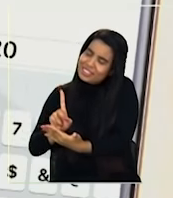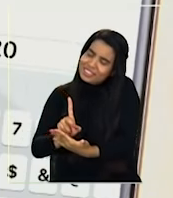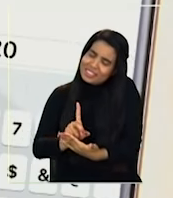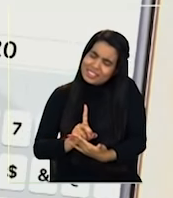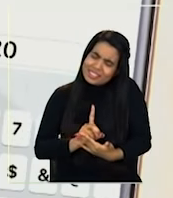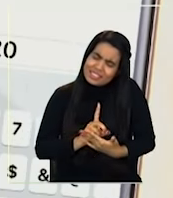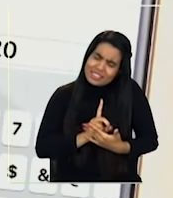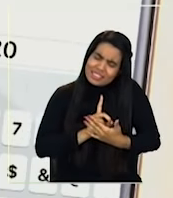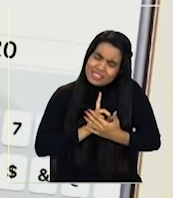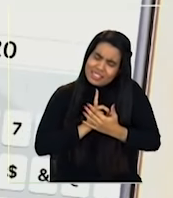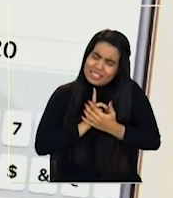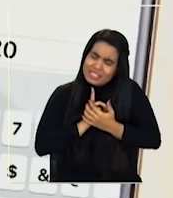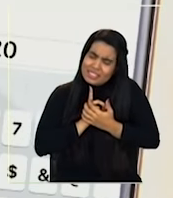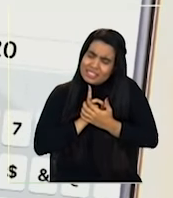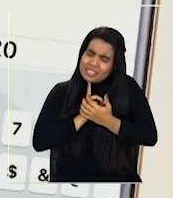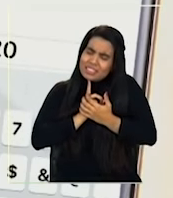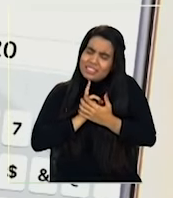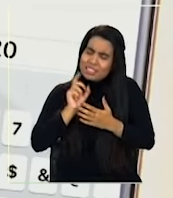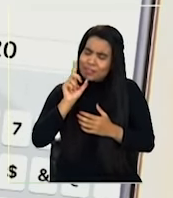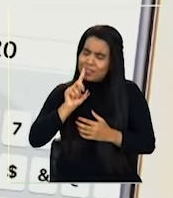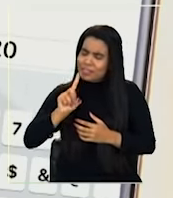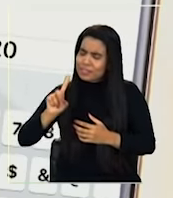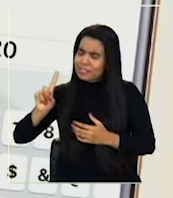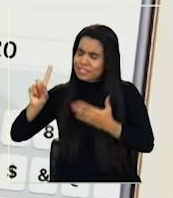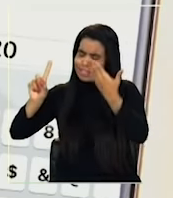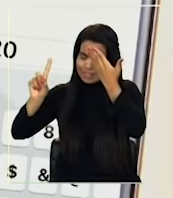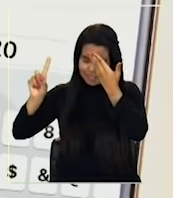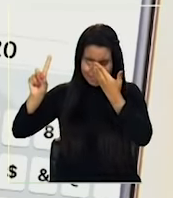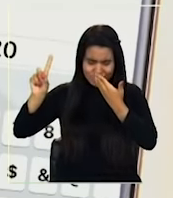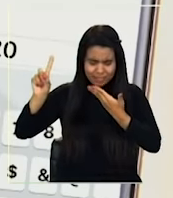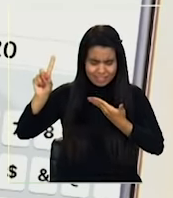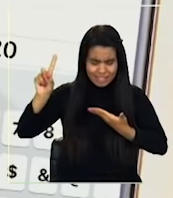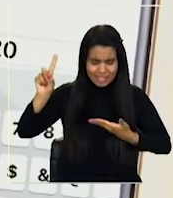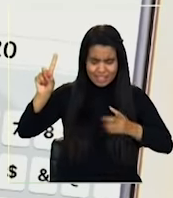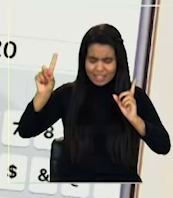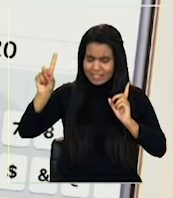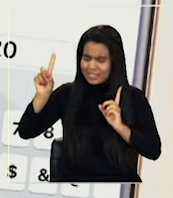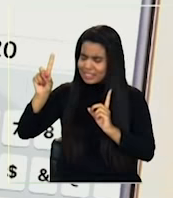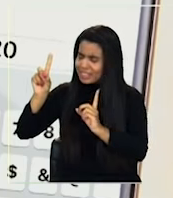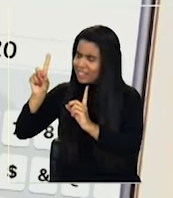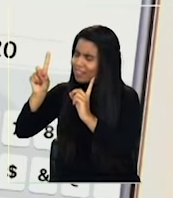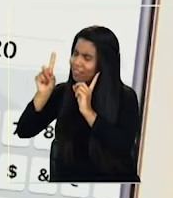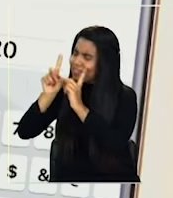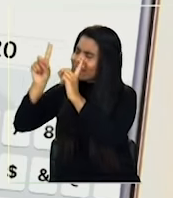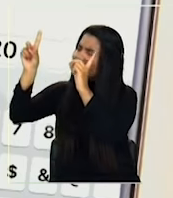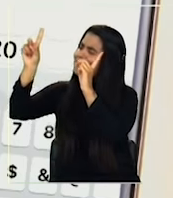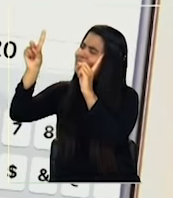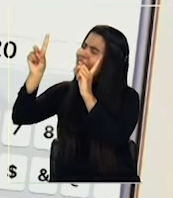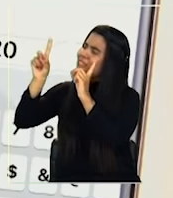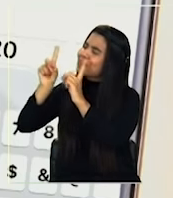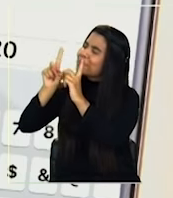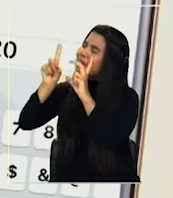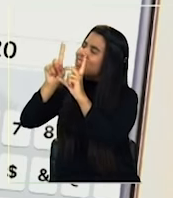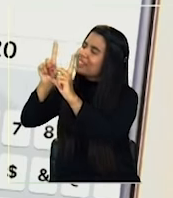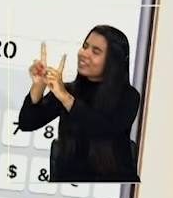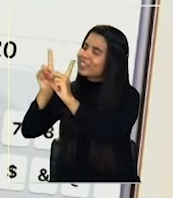Deus meu. Eu encontrei teus altares, Senhor,